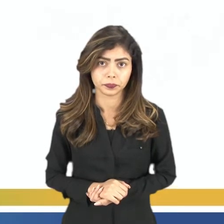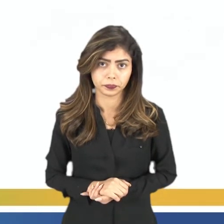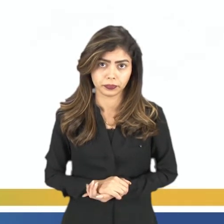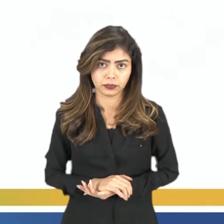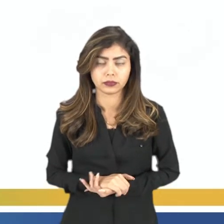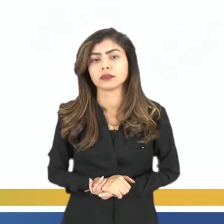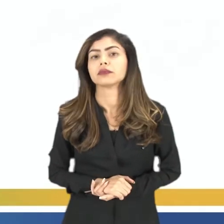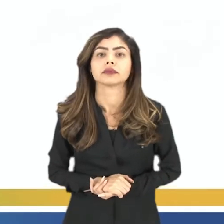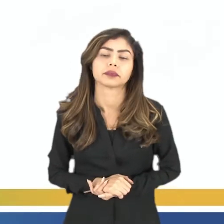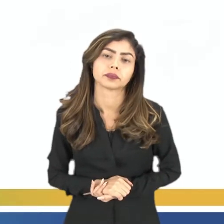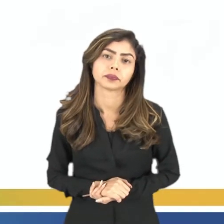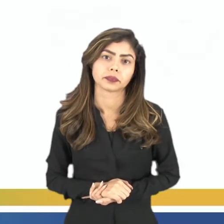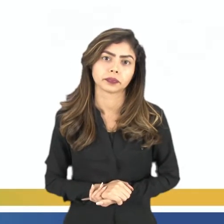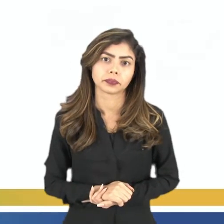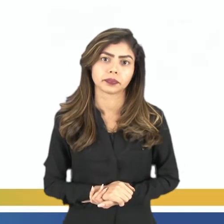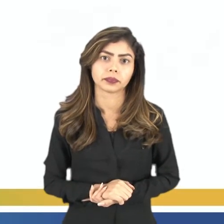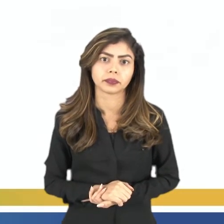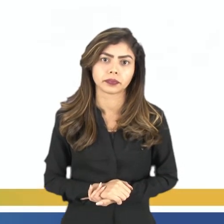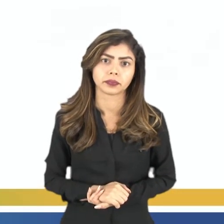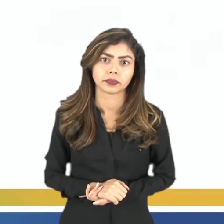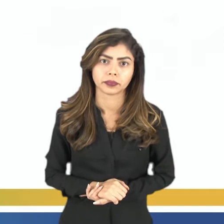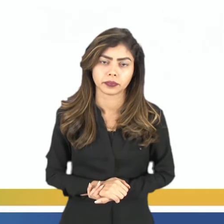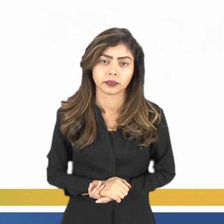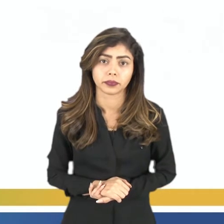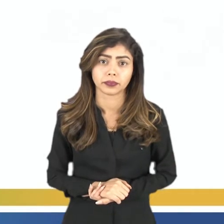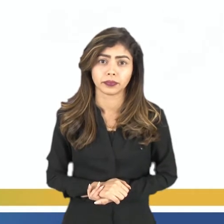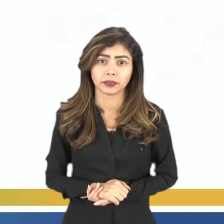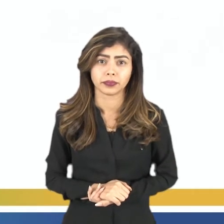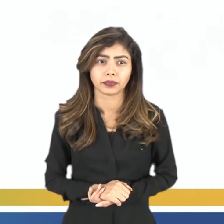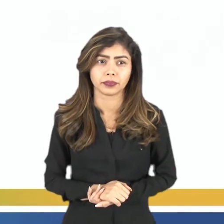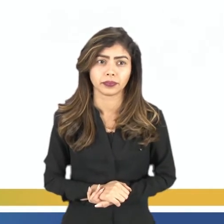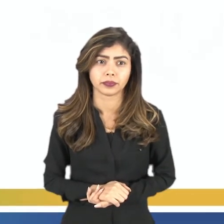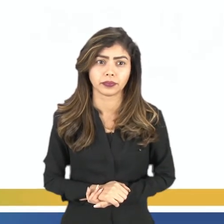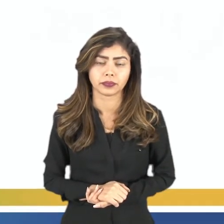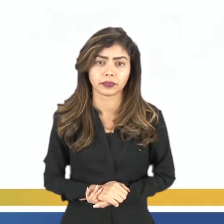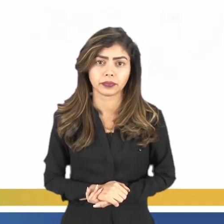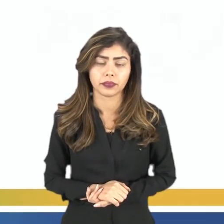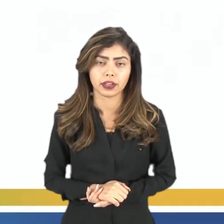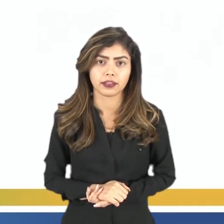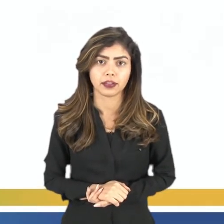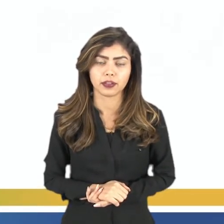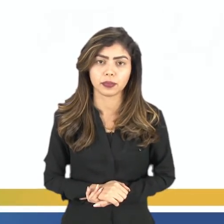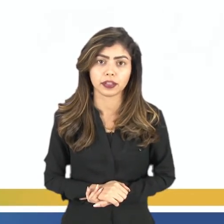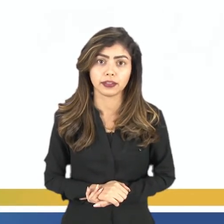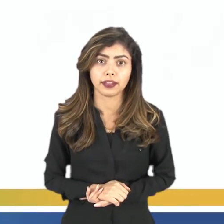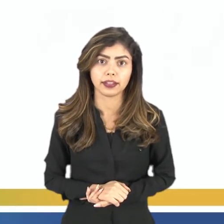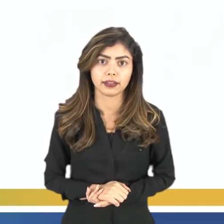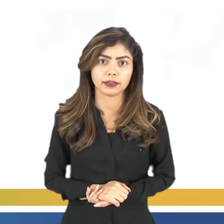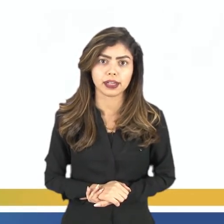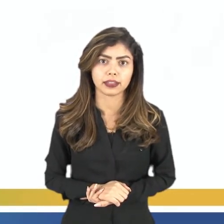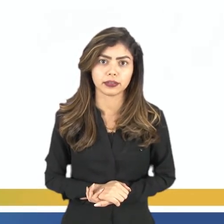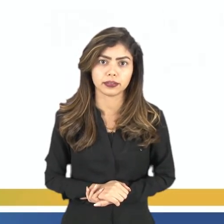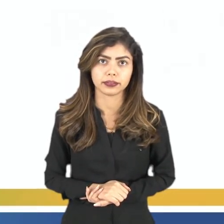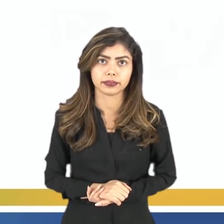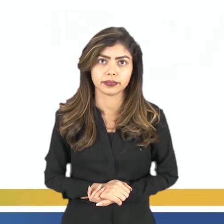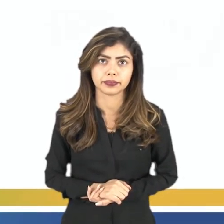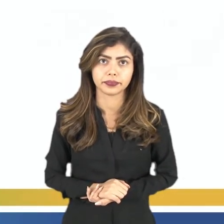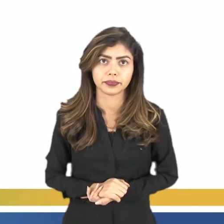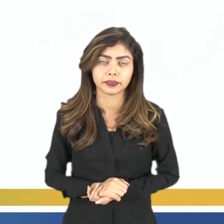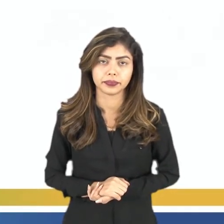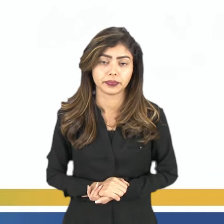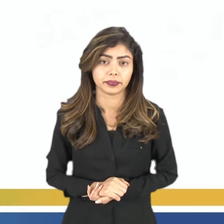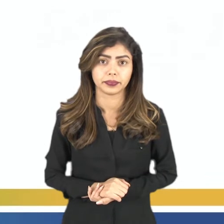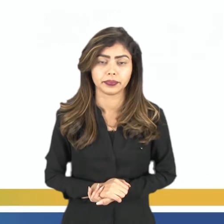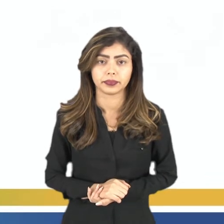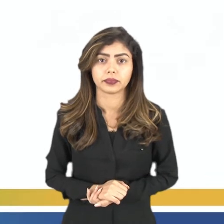con los pensamientos y las ideas del escritor o que el escritor va a finalizar el texto, ok?